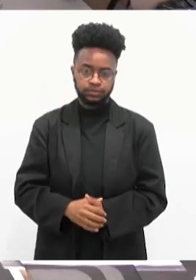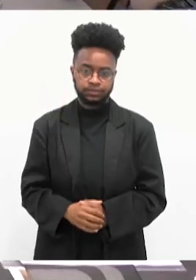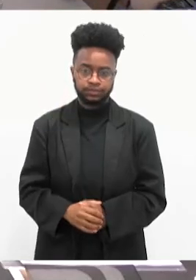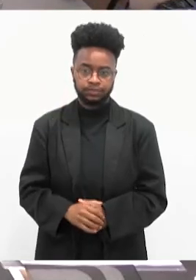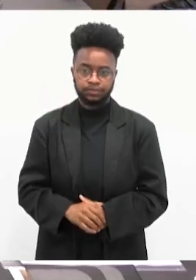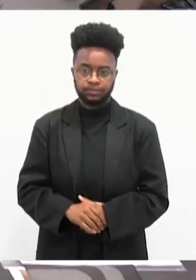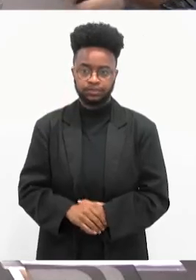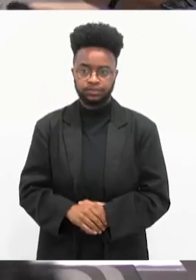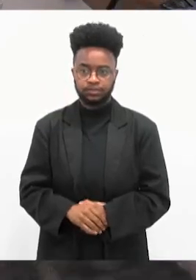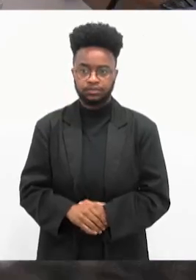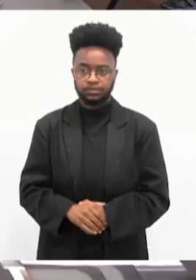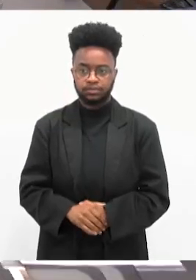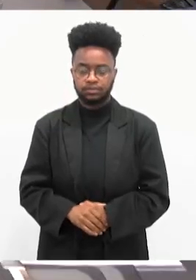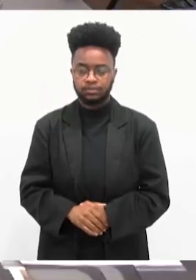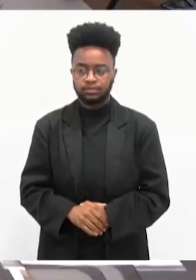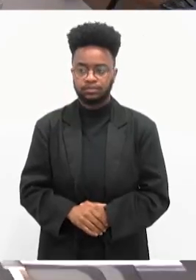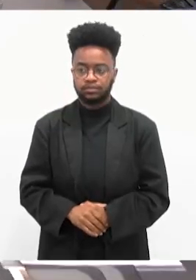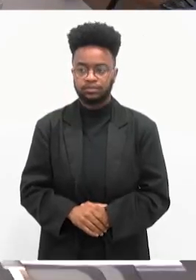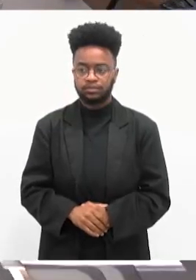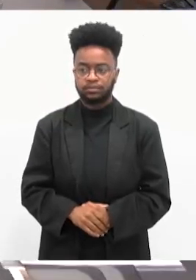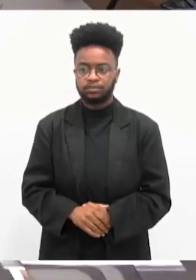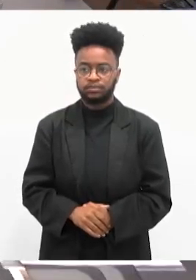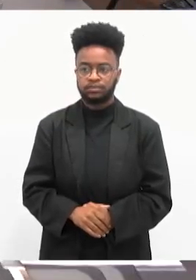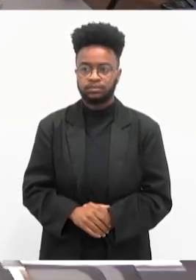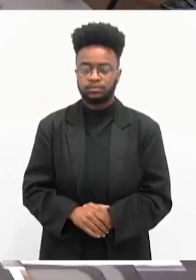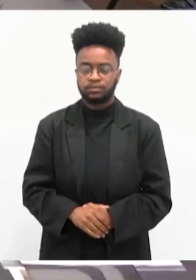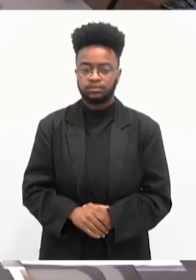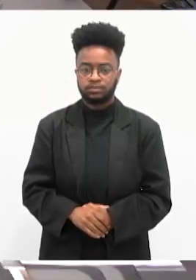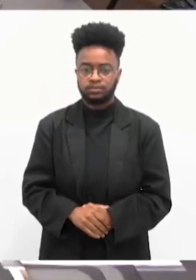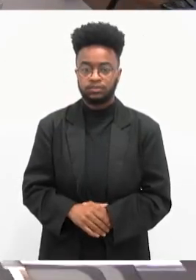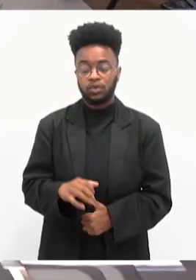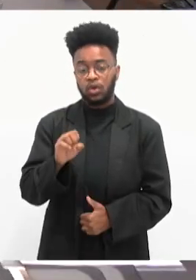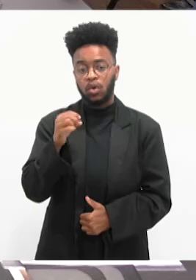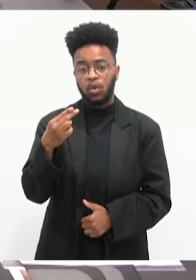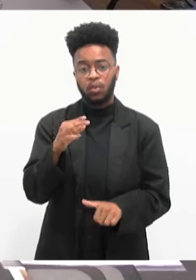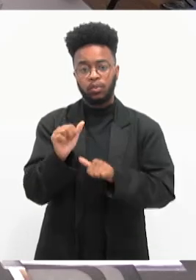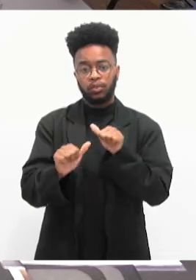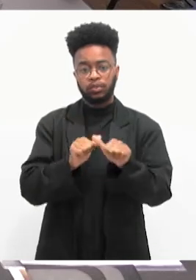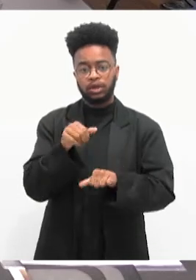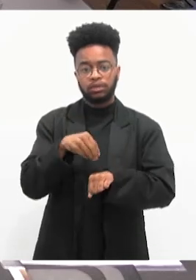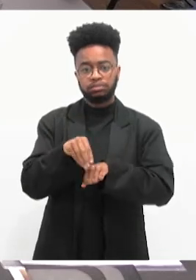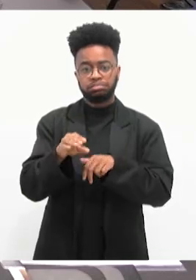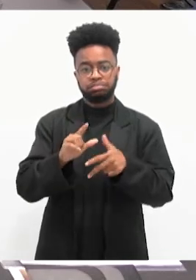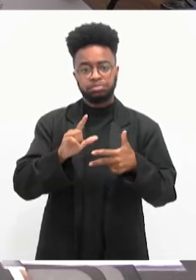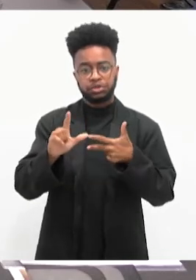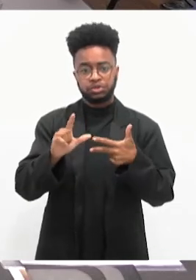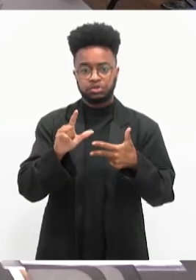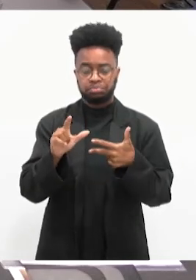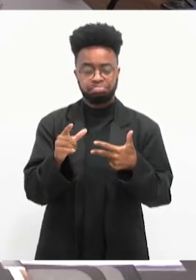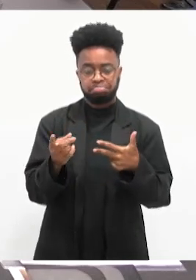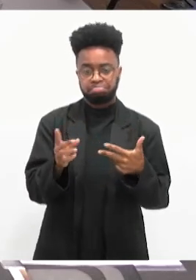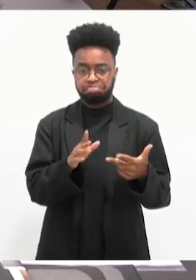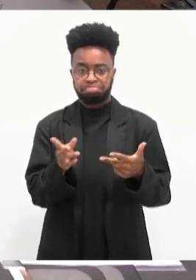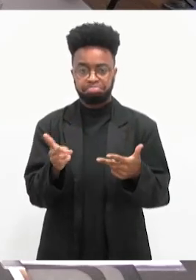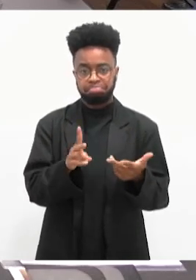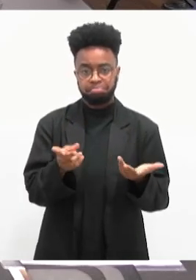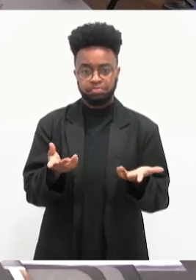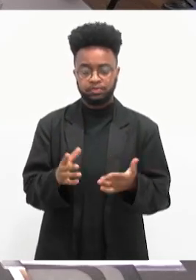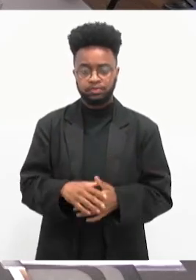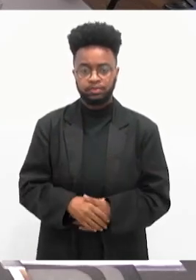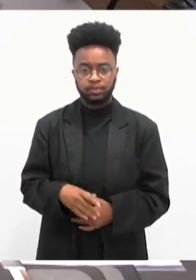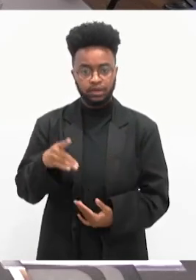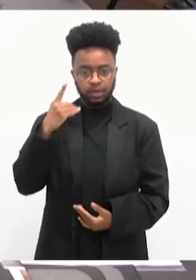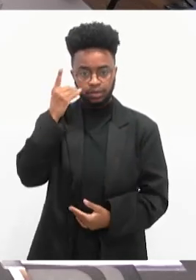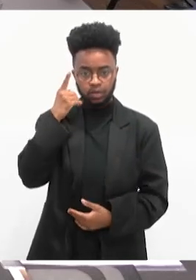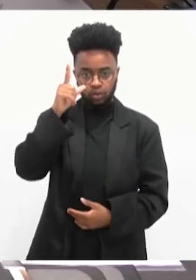diligência. Prudente. Ou uma baixa diligência ou transformar em indicação legislativa. Um dos dois. O deputado Luiz Paulo